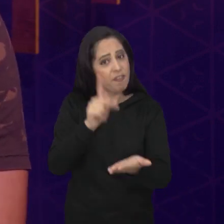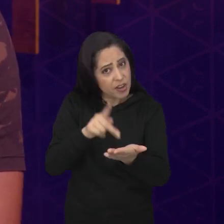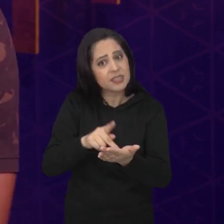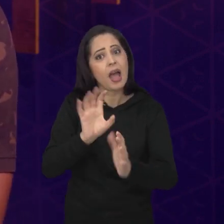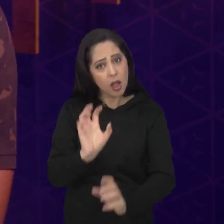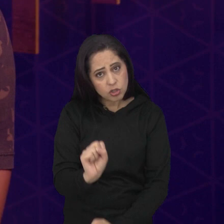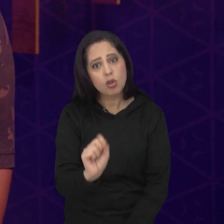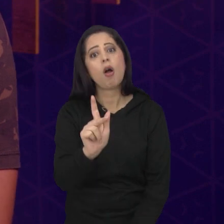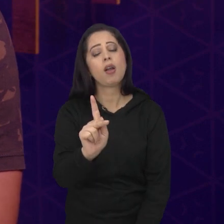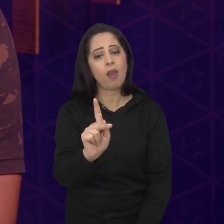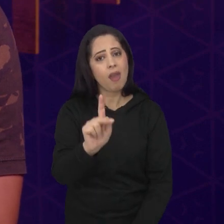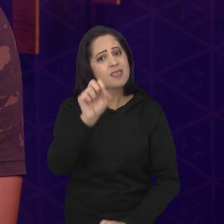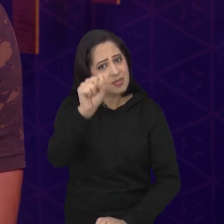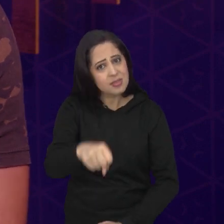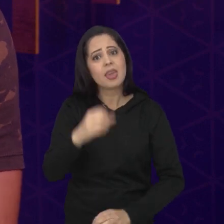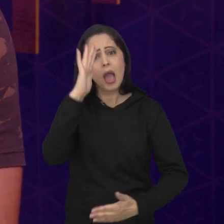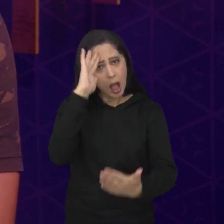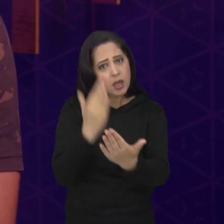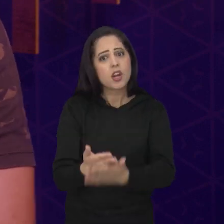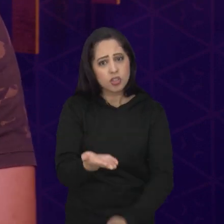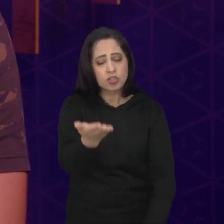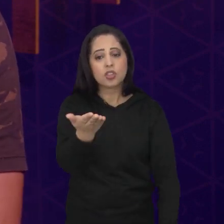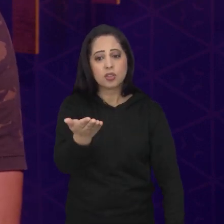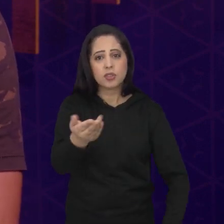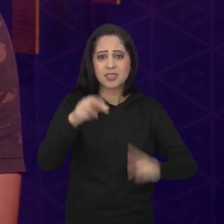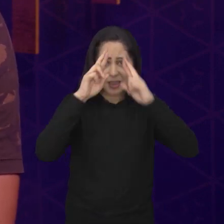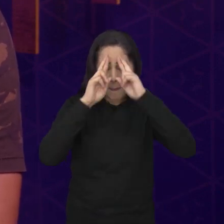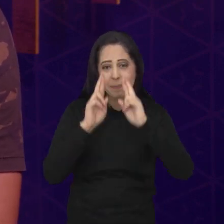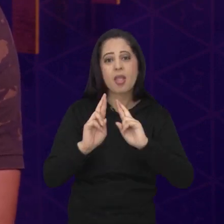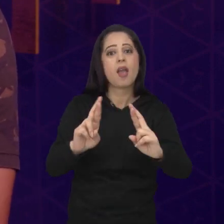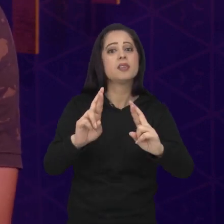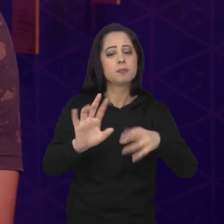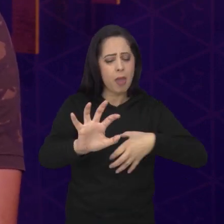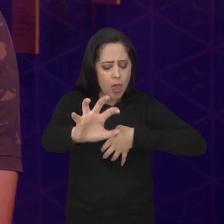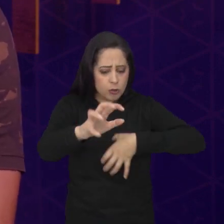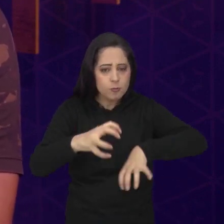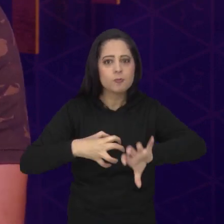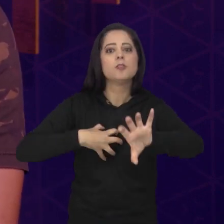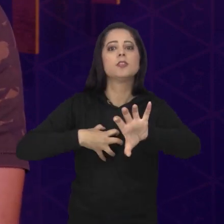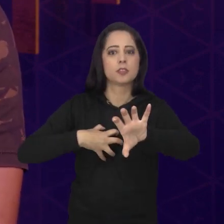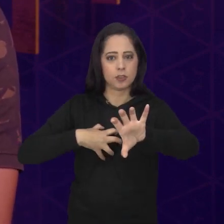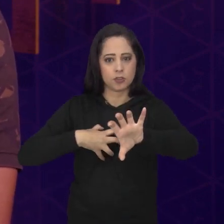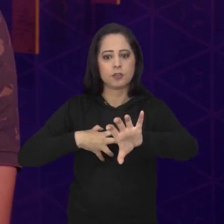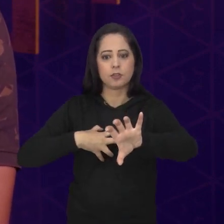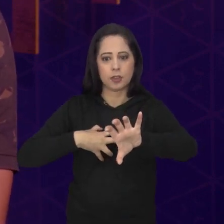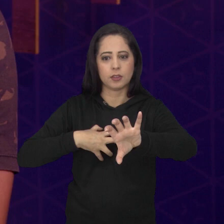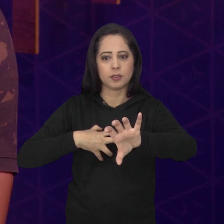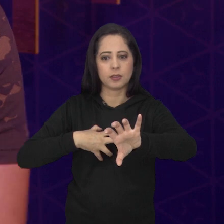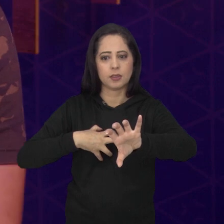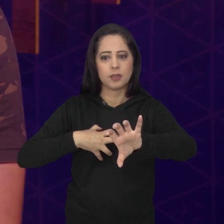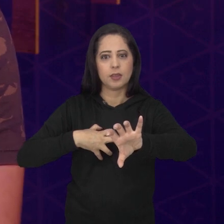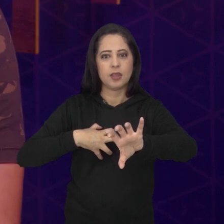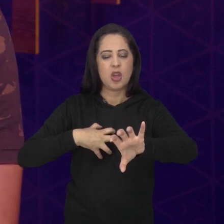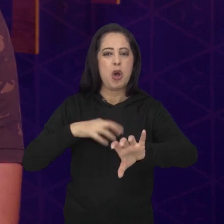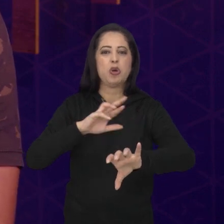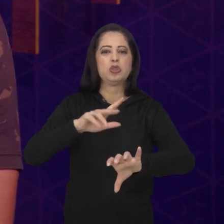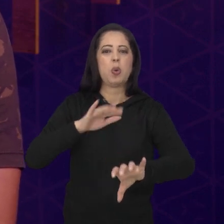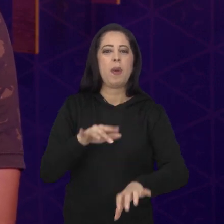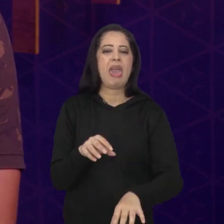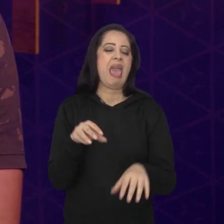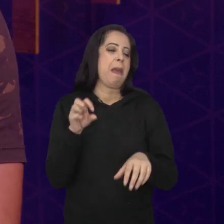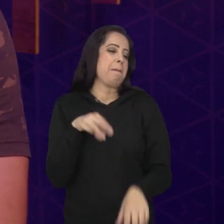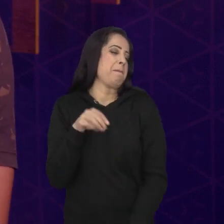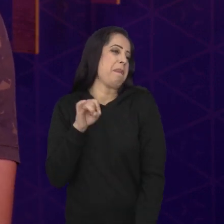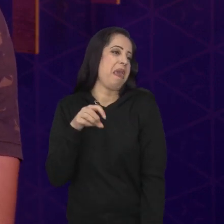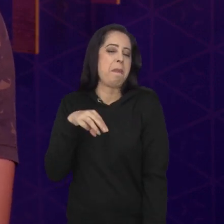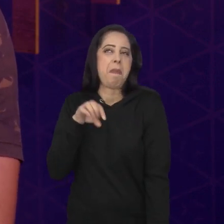tristeza, ela é muito verídica, ela é autêntica. A gente tem que saber respeitar também os sentimentos ruins que estão dentro da